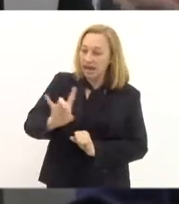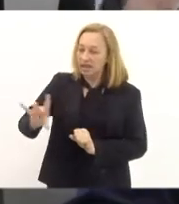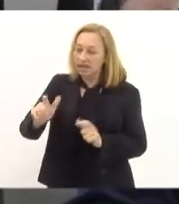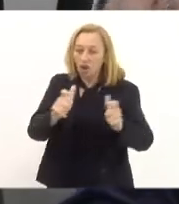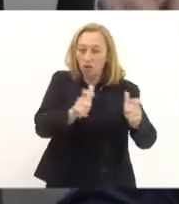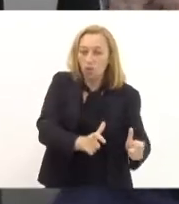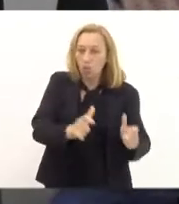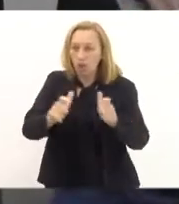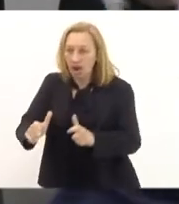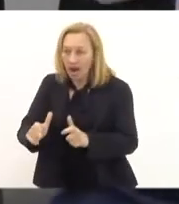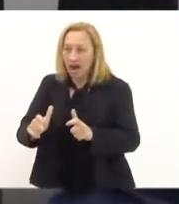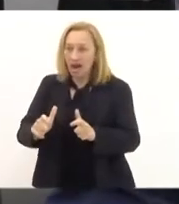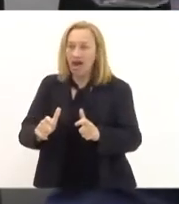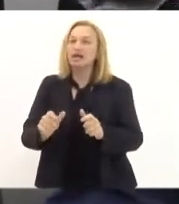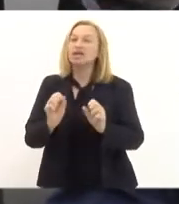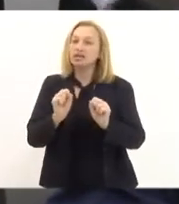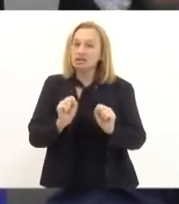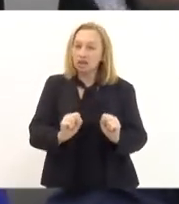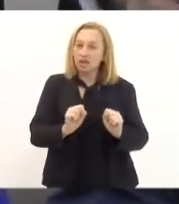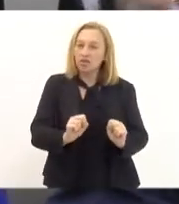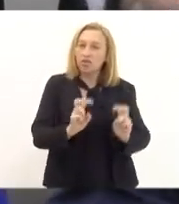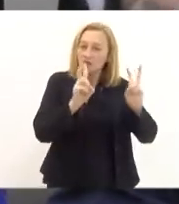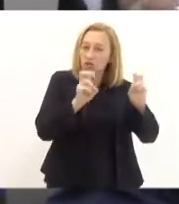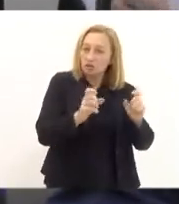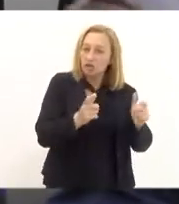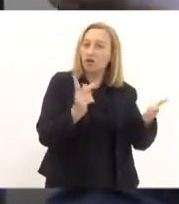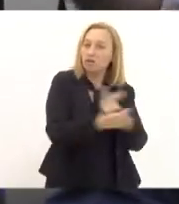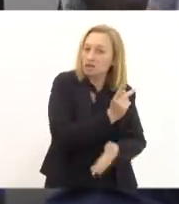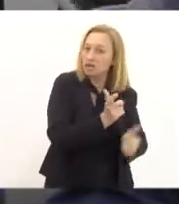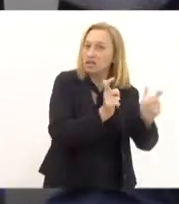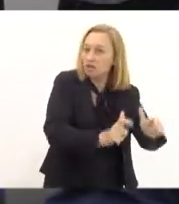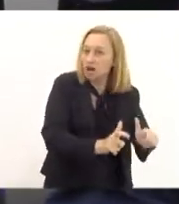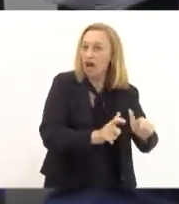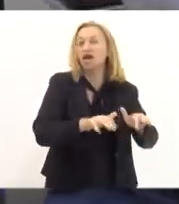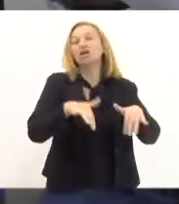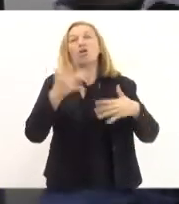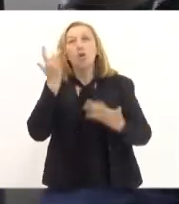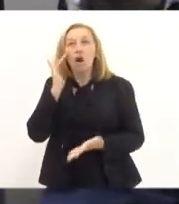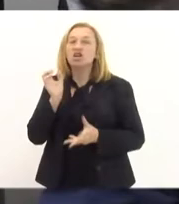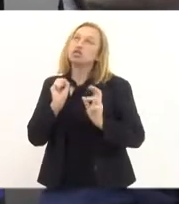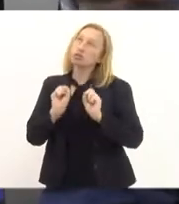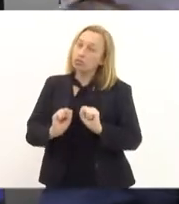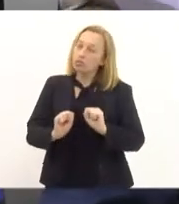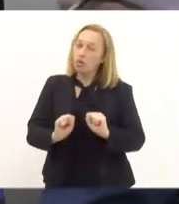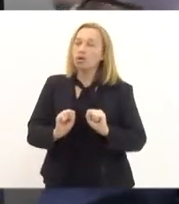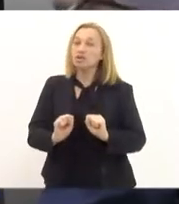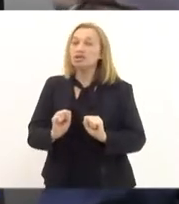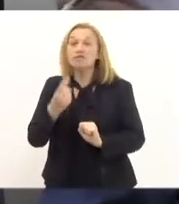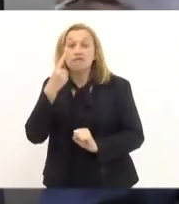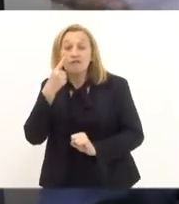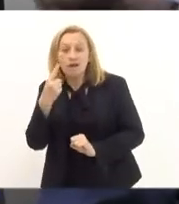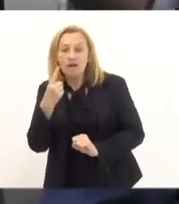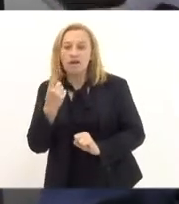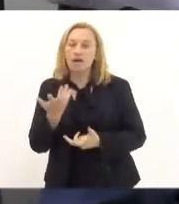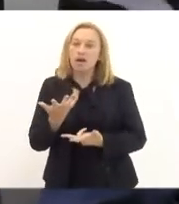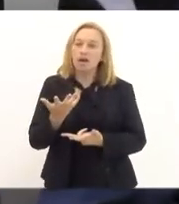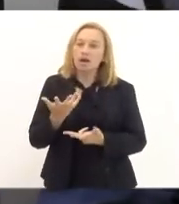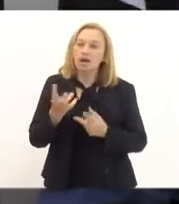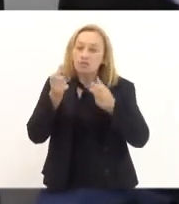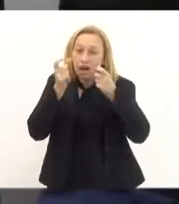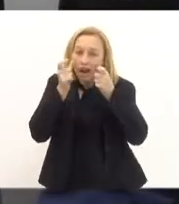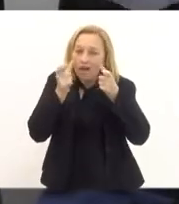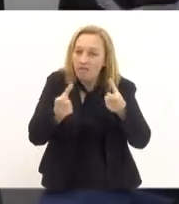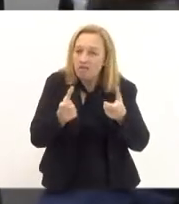tenham uma natureza de um fato que acontece Então acho que pelo menos a gente pode é tentar a